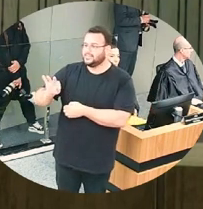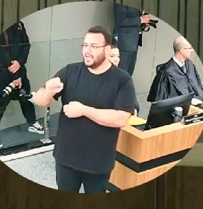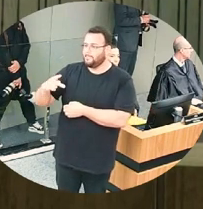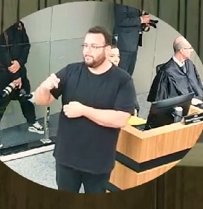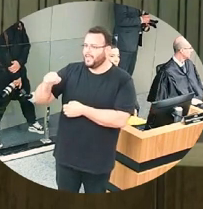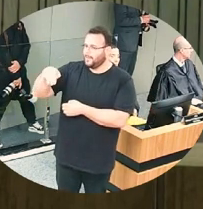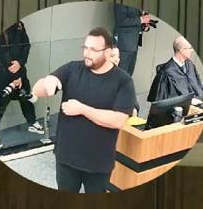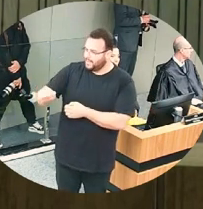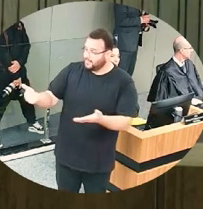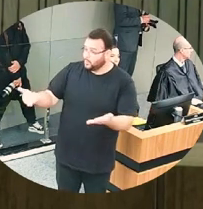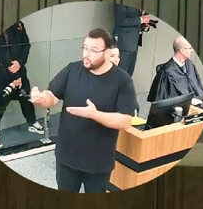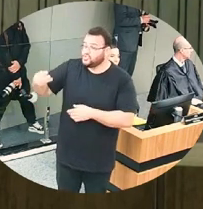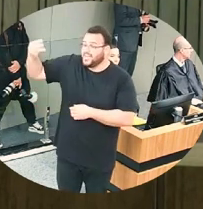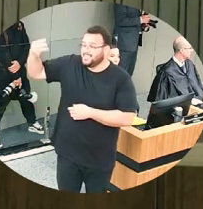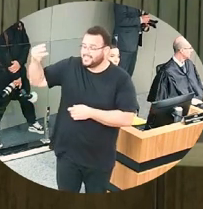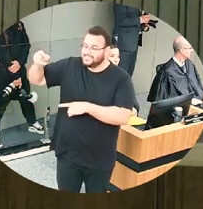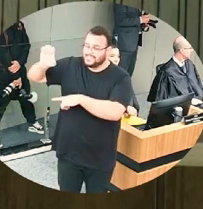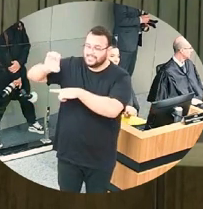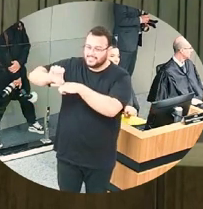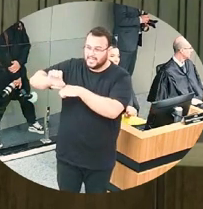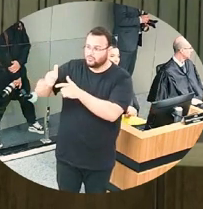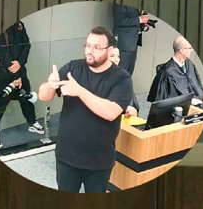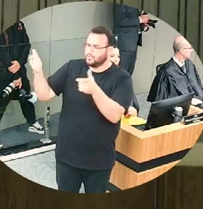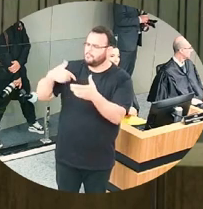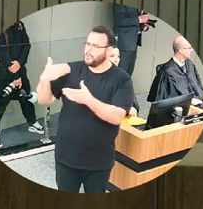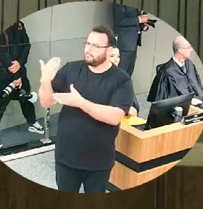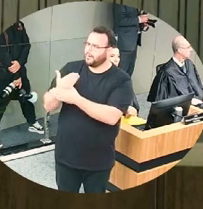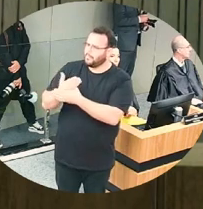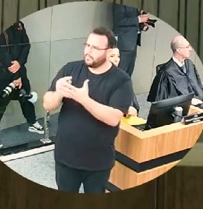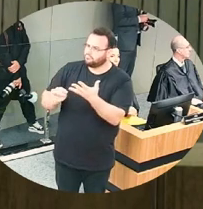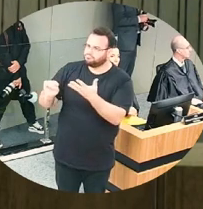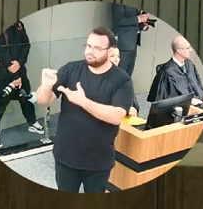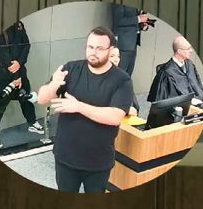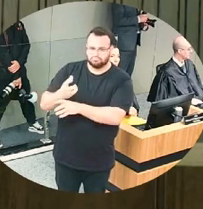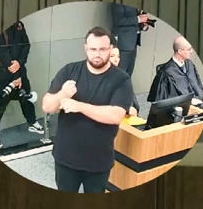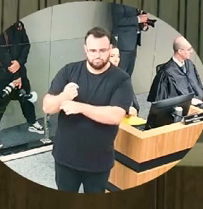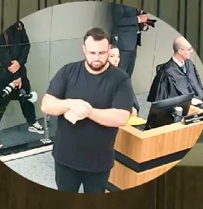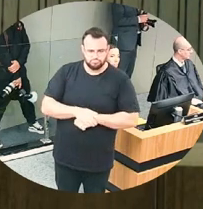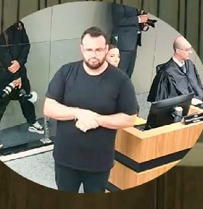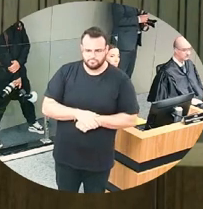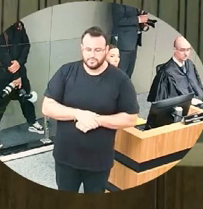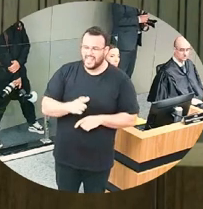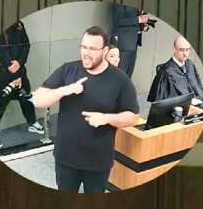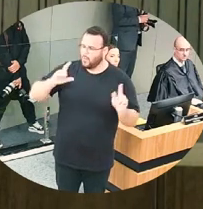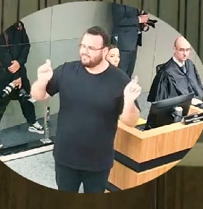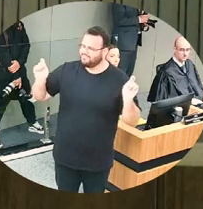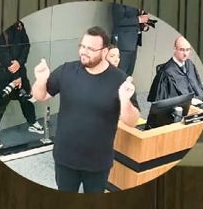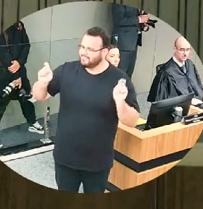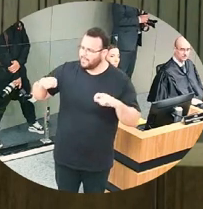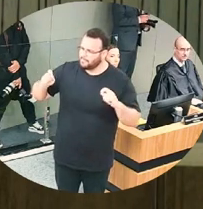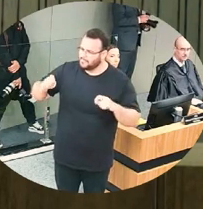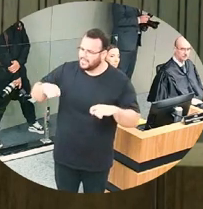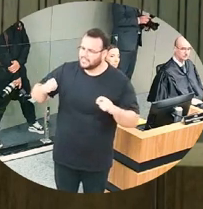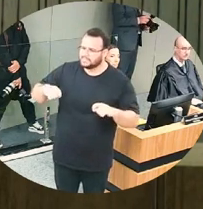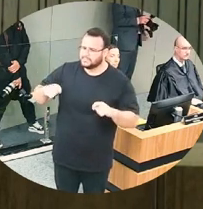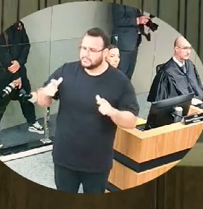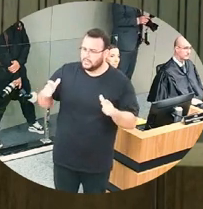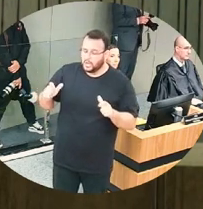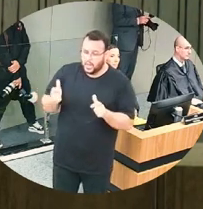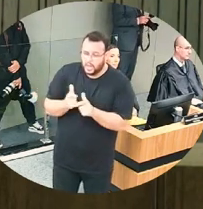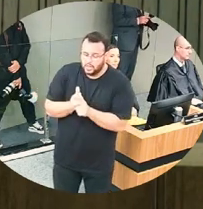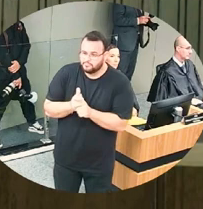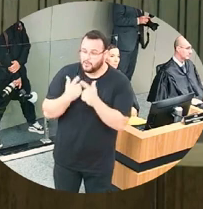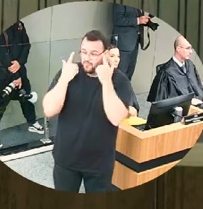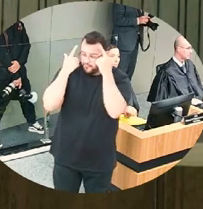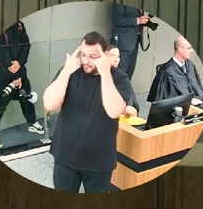hoje Já é a terceira do Estado em número de processos quer dizer era uma demanda reprimida